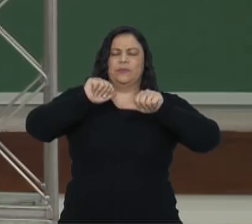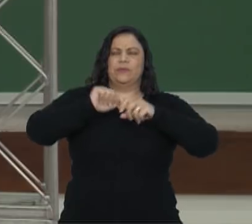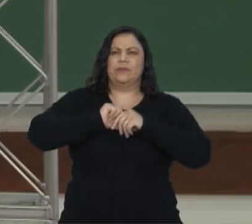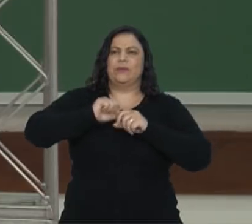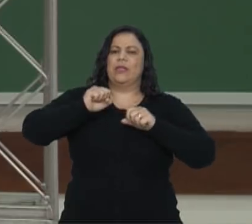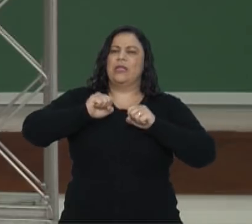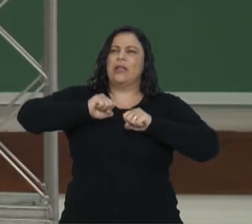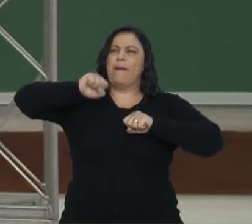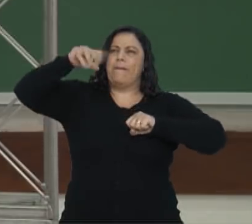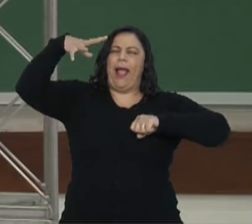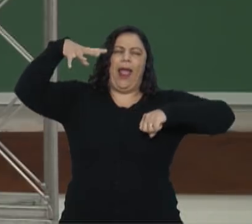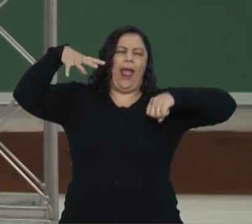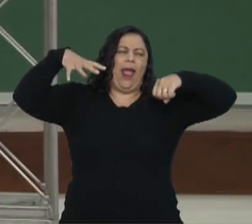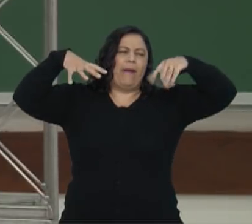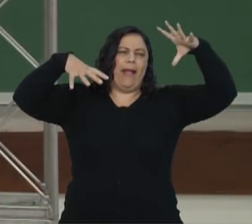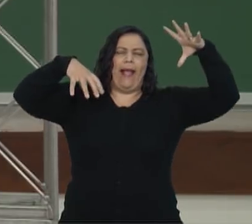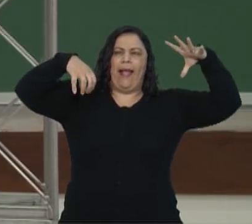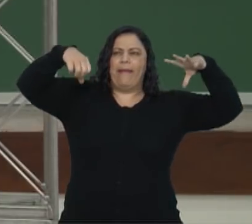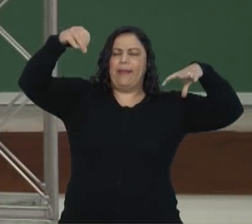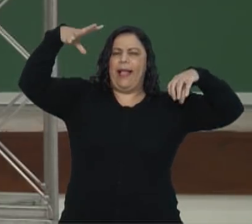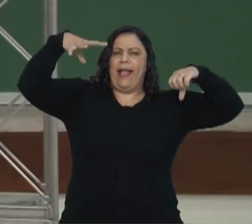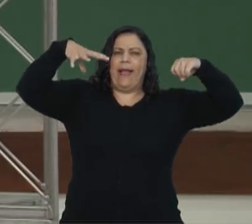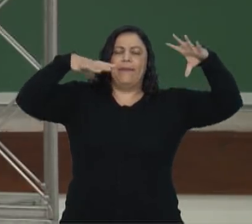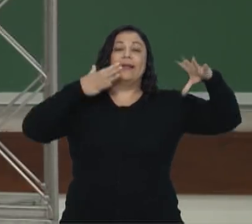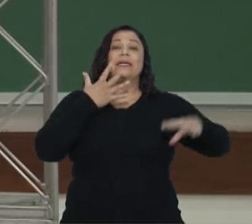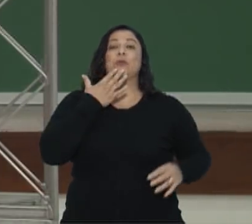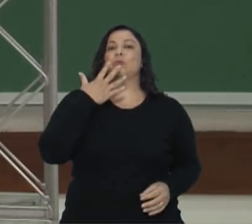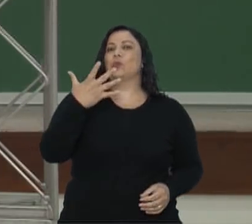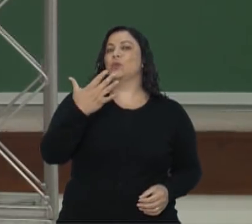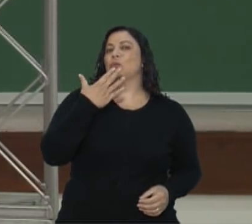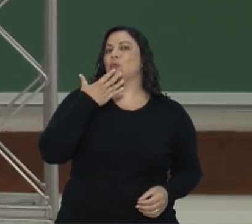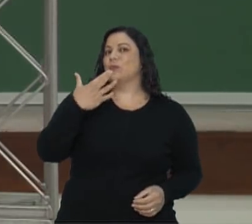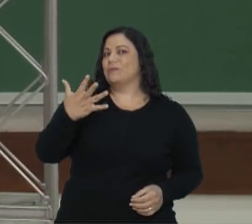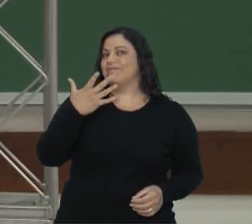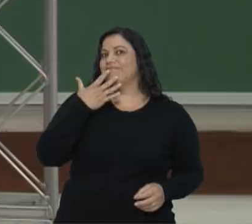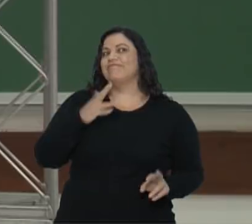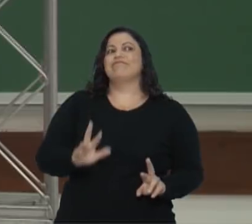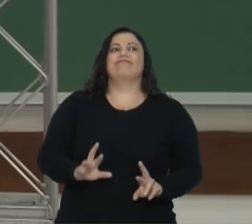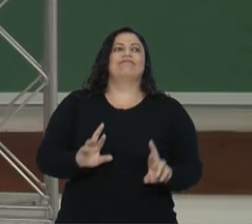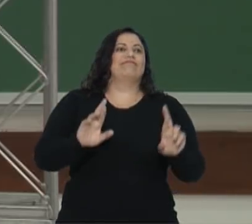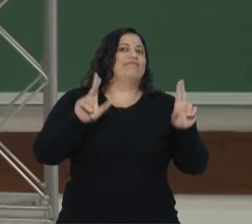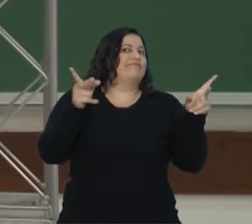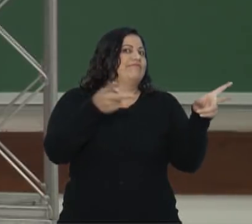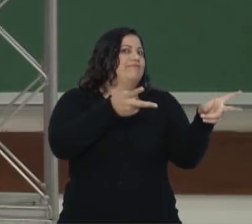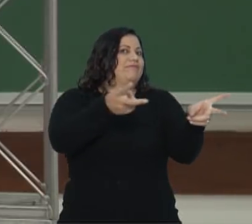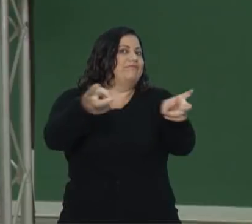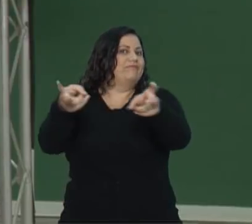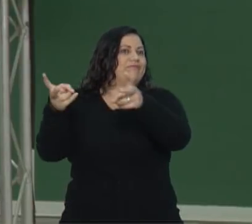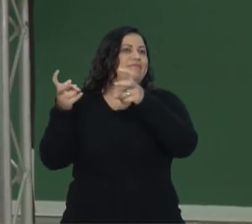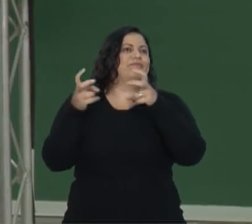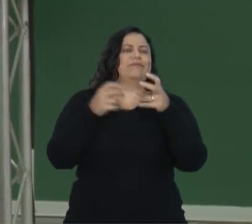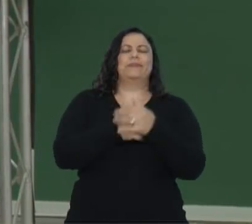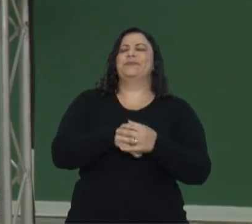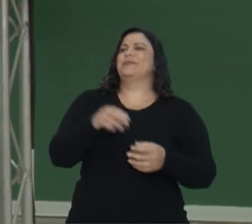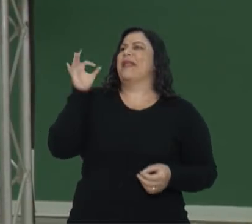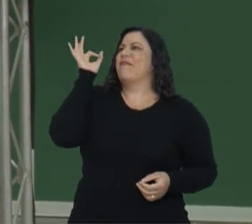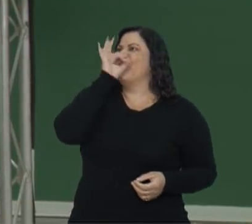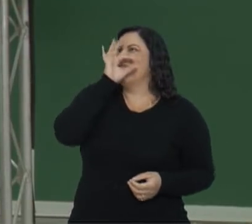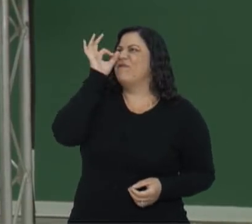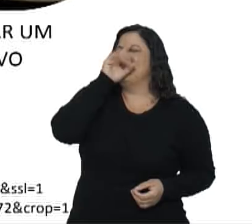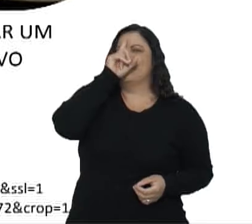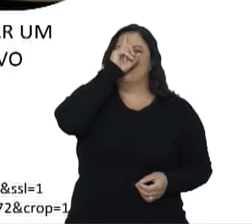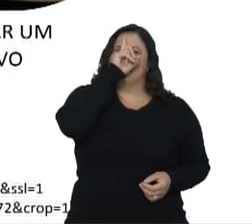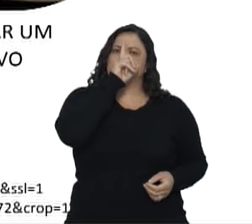liberação da luminosidade, de colorações diferentes. Percebo aqui nesses fogos esverdeados,